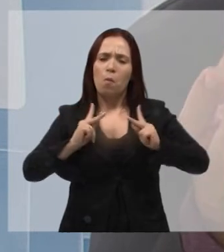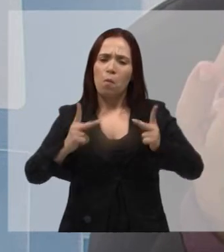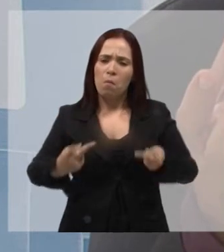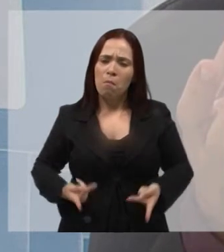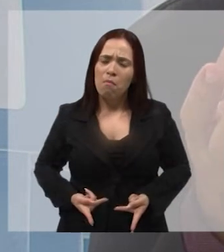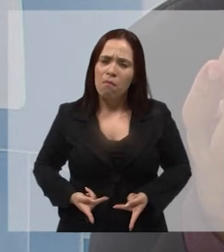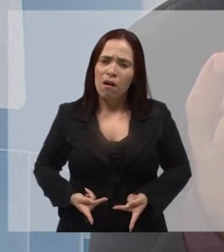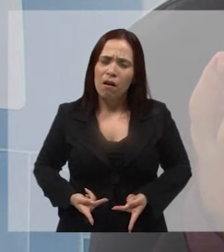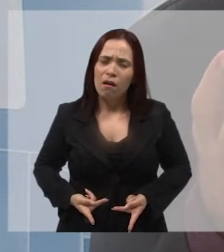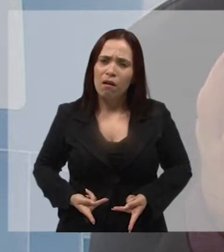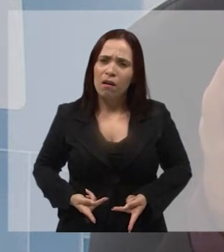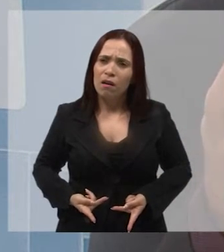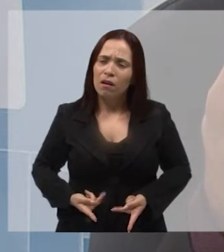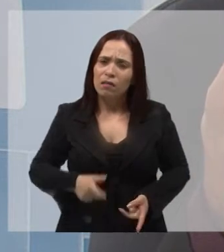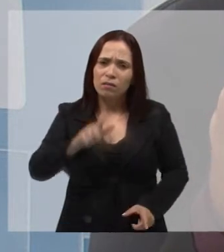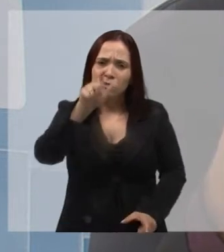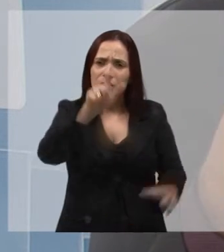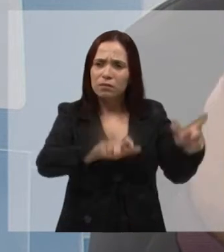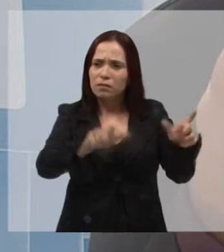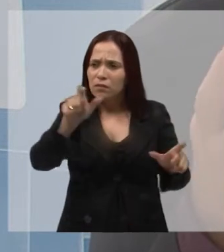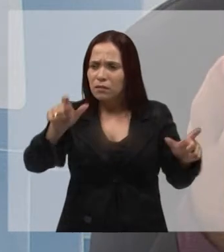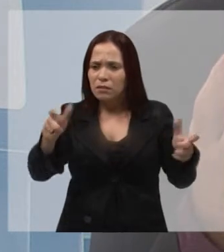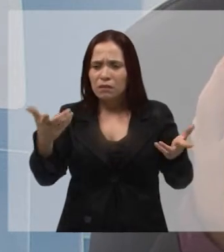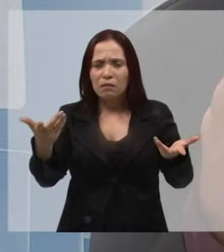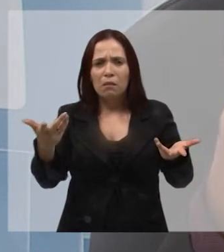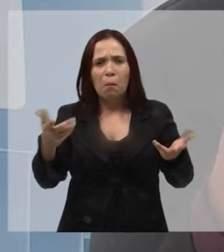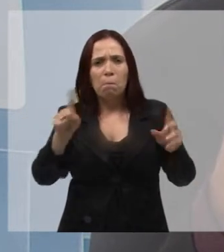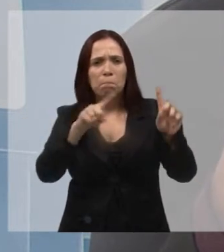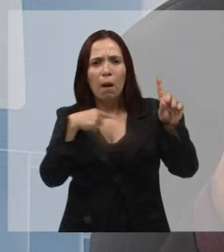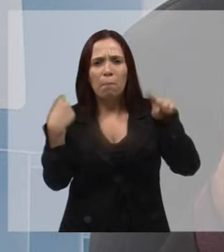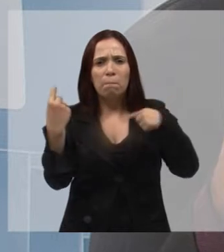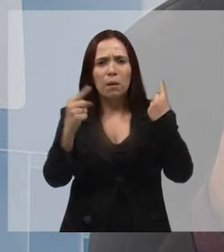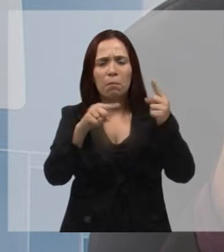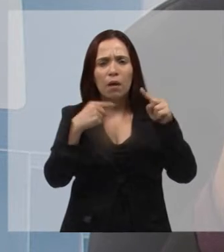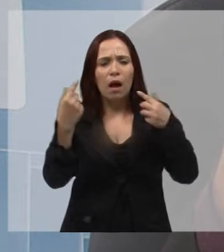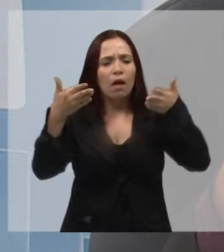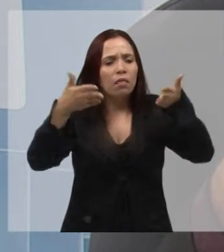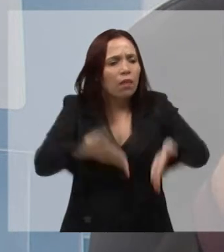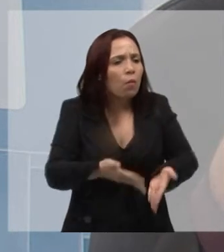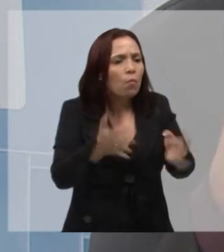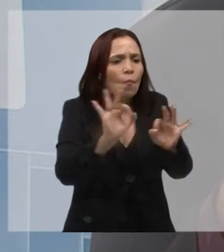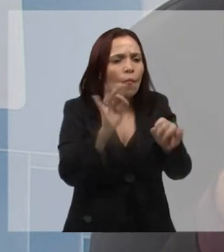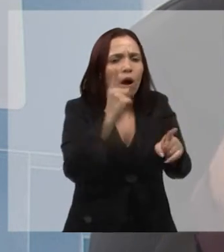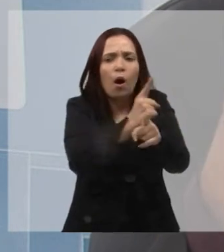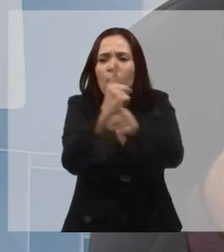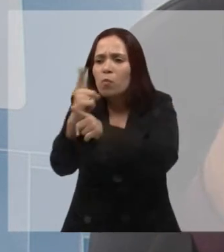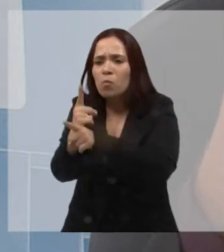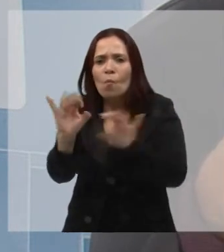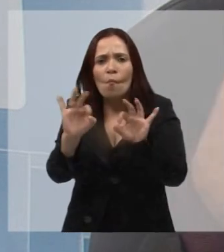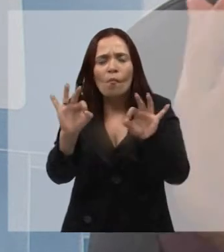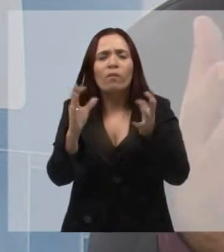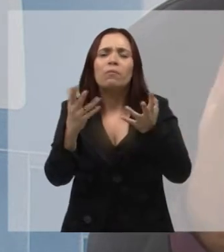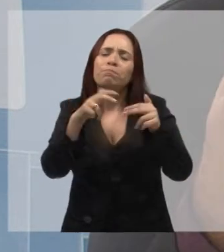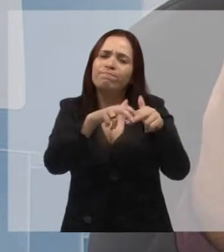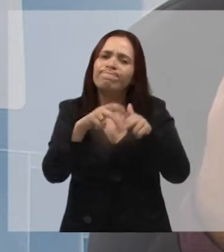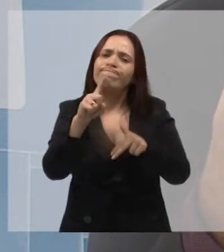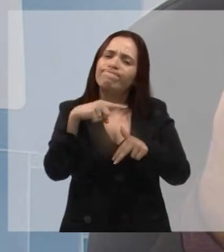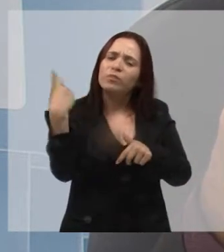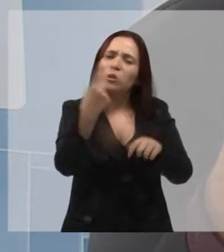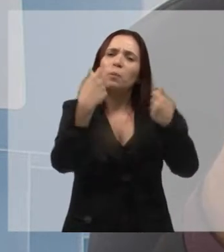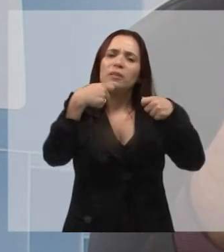chegar àquela degradação, né? De ele não poder ser enterrado, quer dizer, a partir desse momento a gente tem que valorizar mais